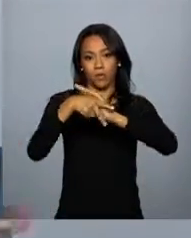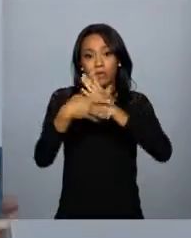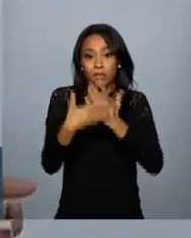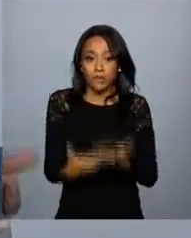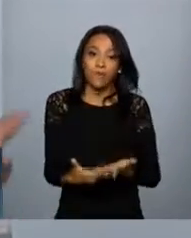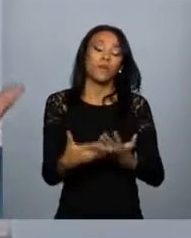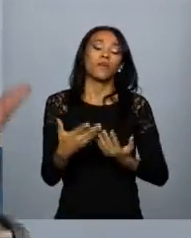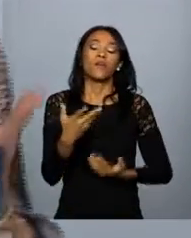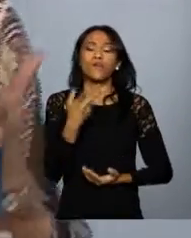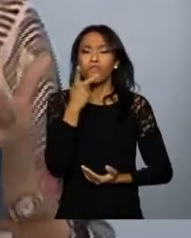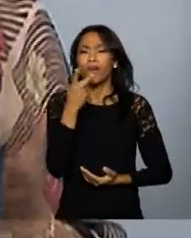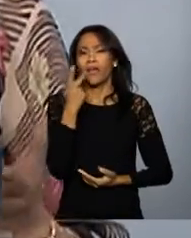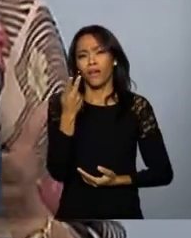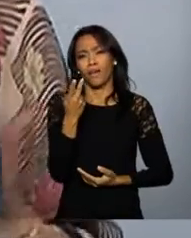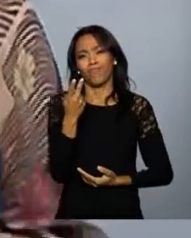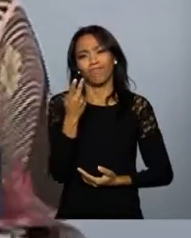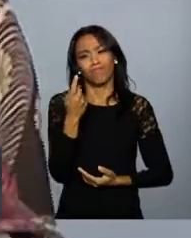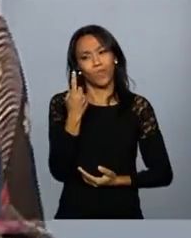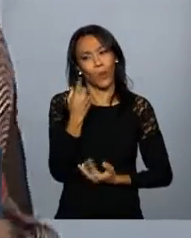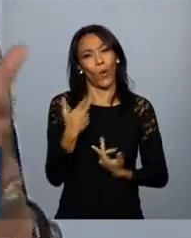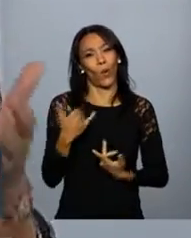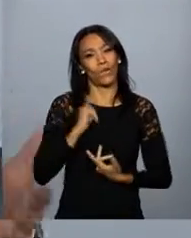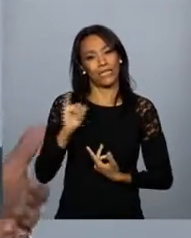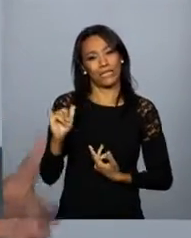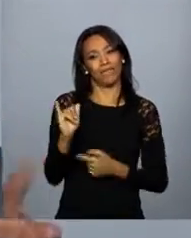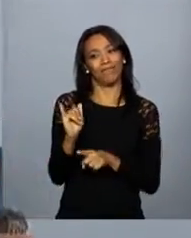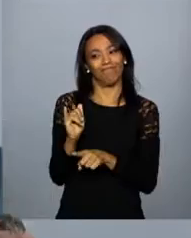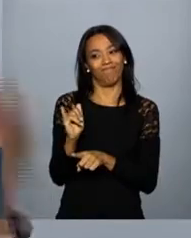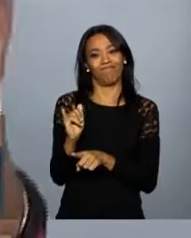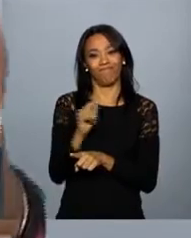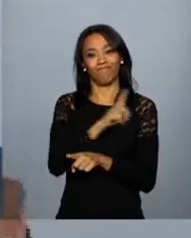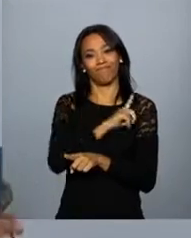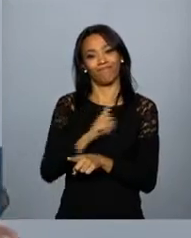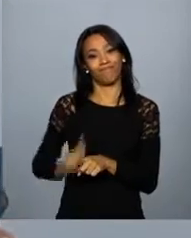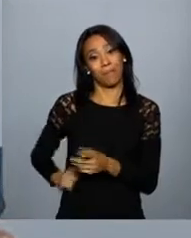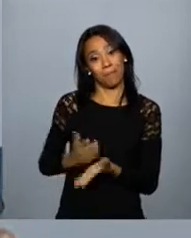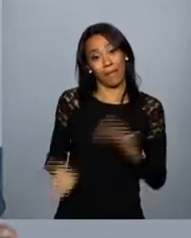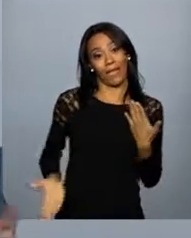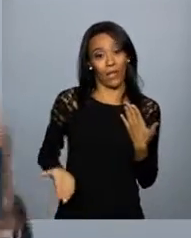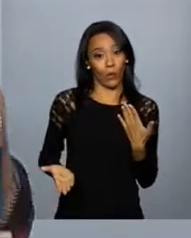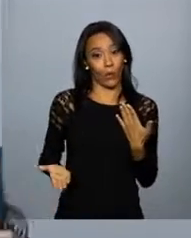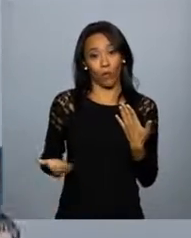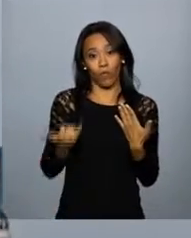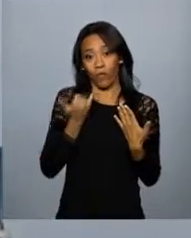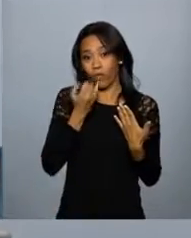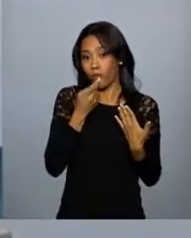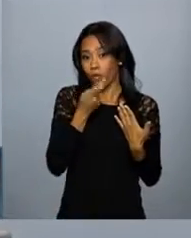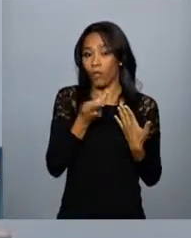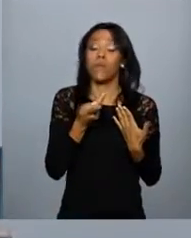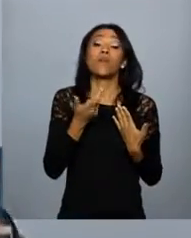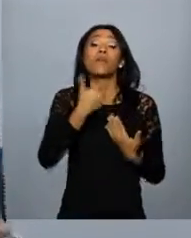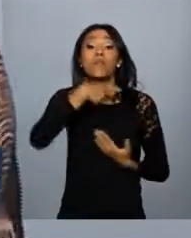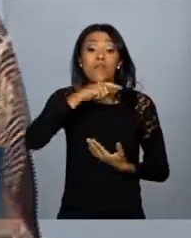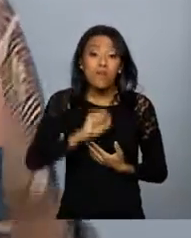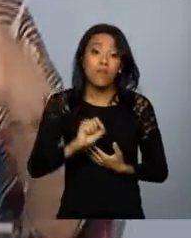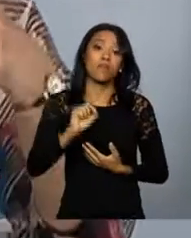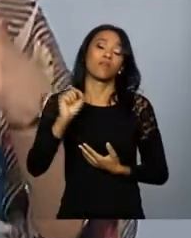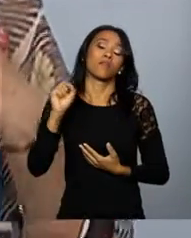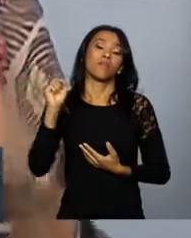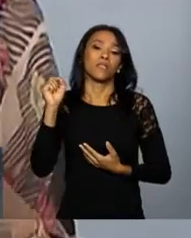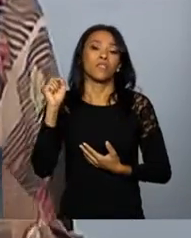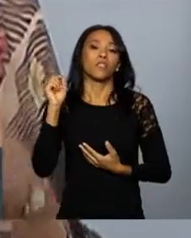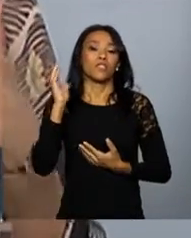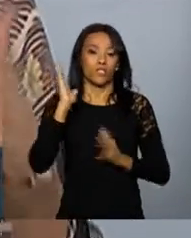eu vou falar uma coisa para o Aldo. Infelizmente, essa ele perdeu. Quem ganhou e tem